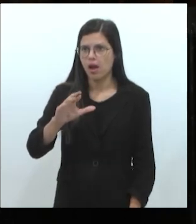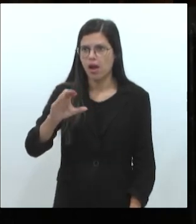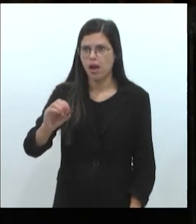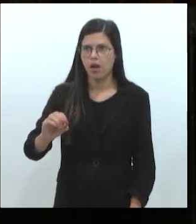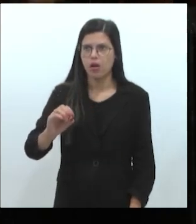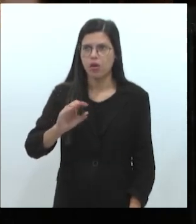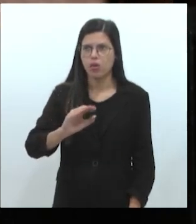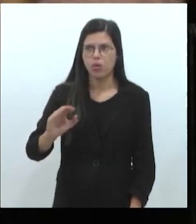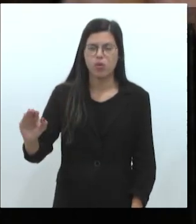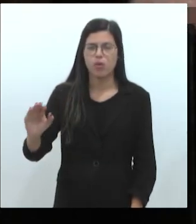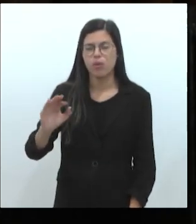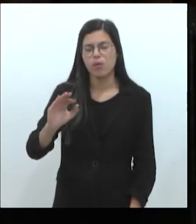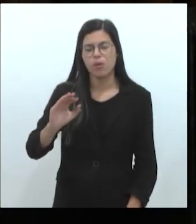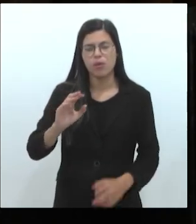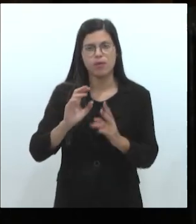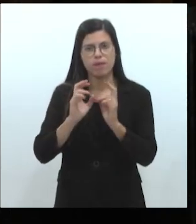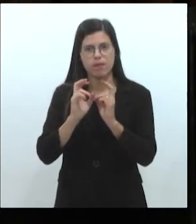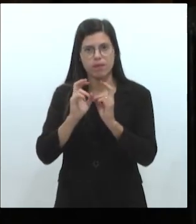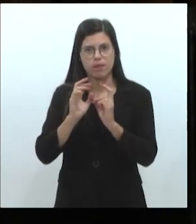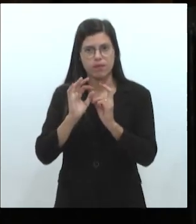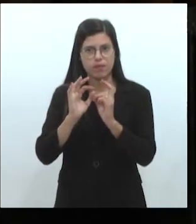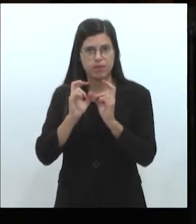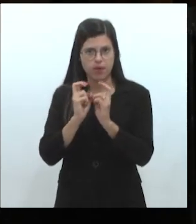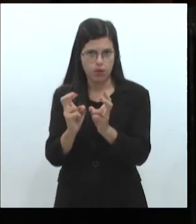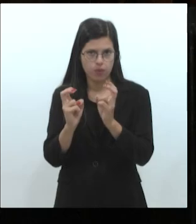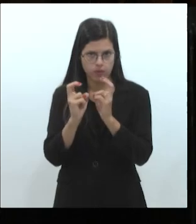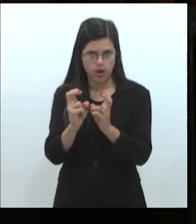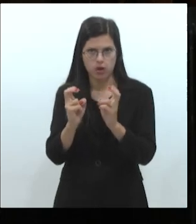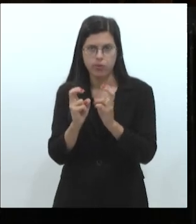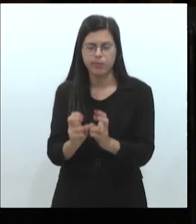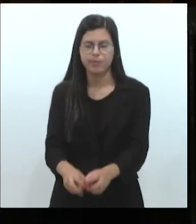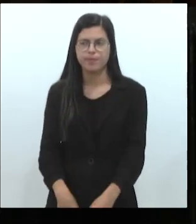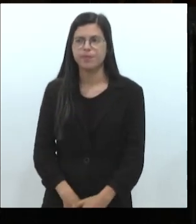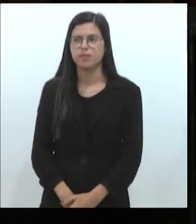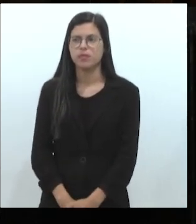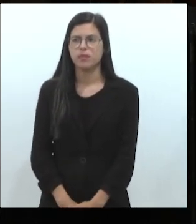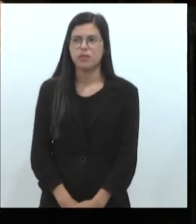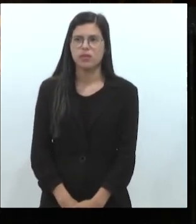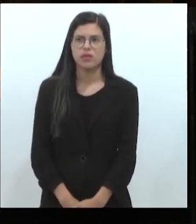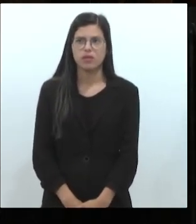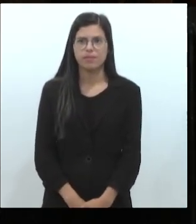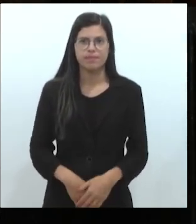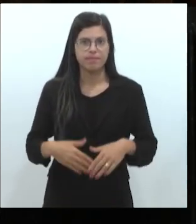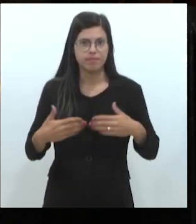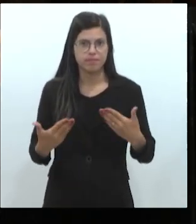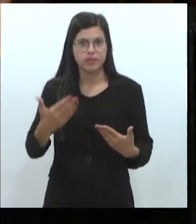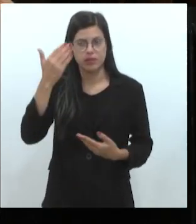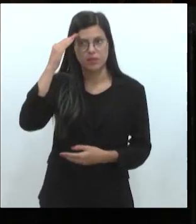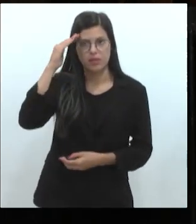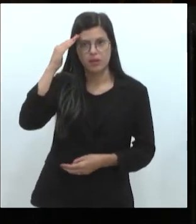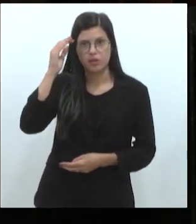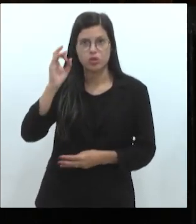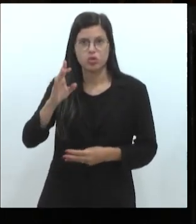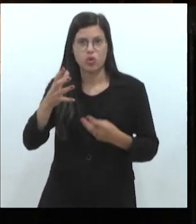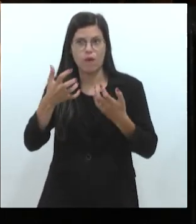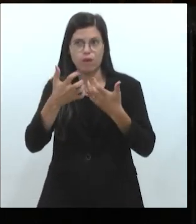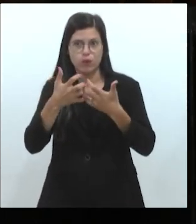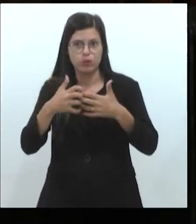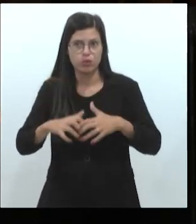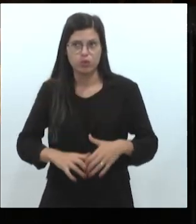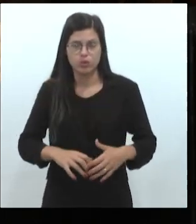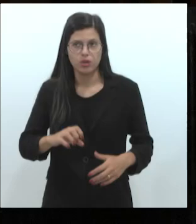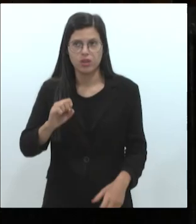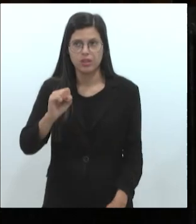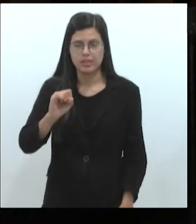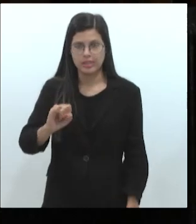Arco ferroviário. E o arco ferroviário pressupõe que ele só funciona se